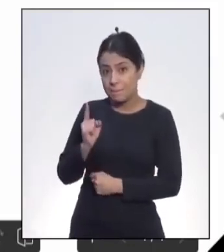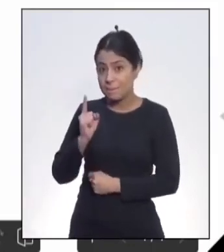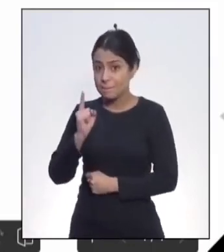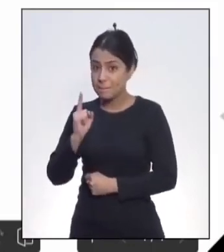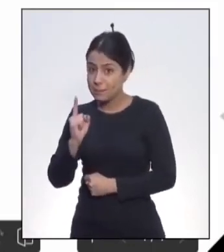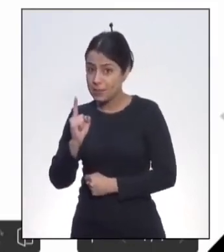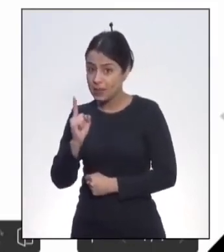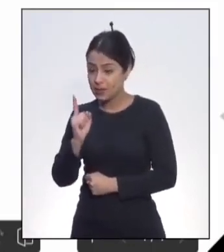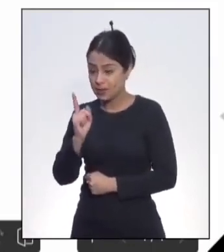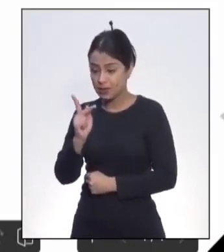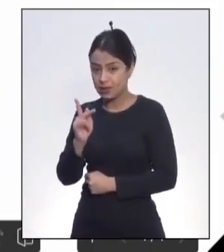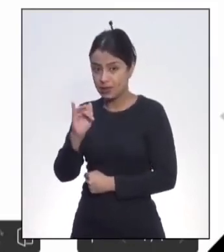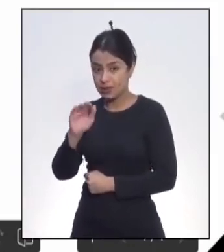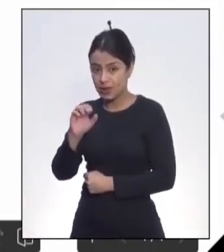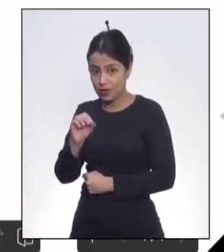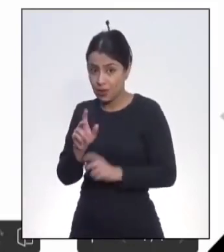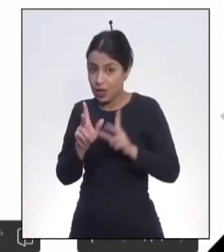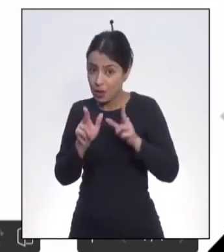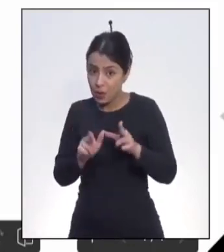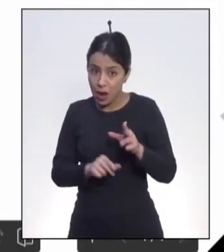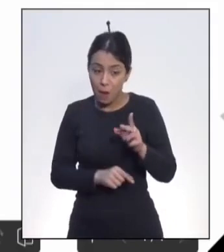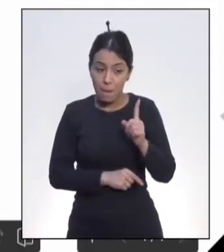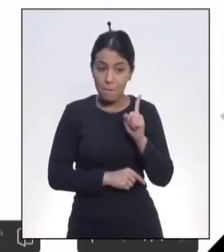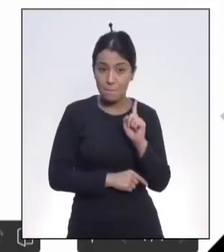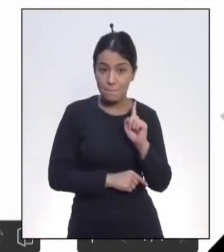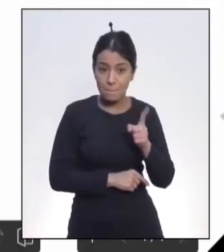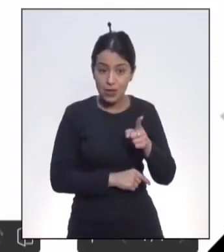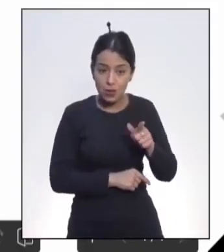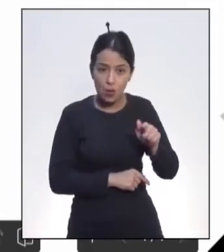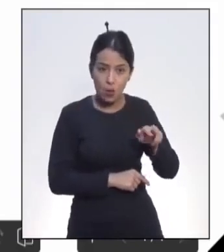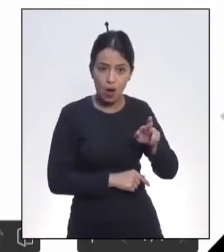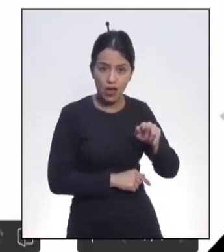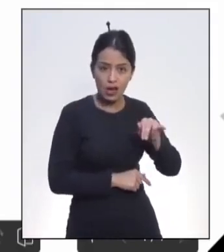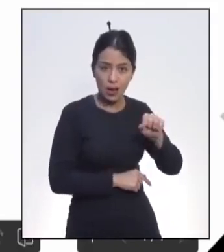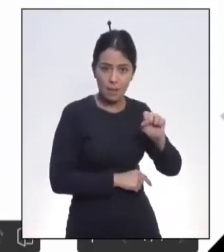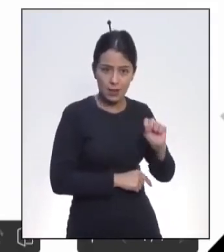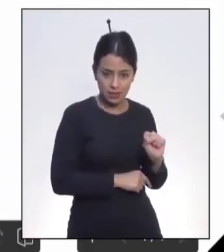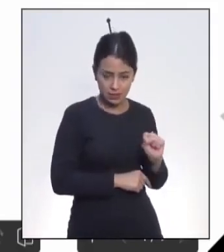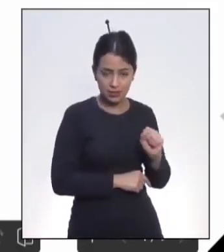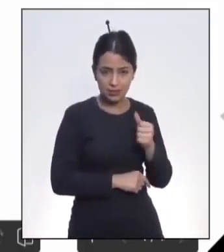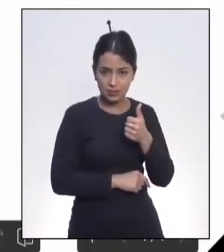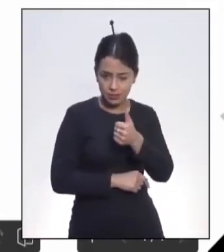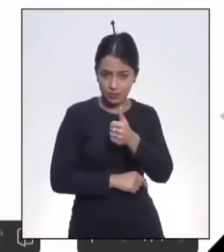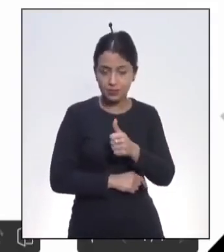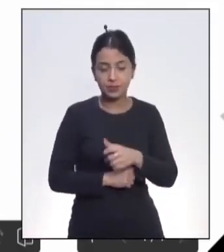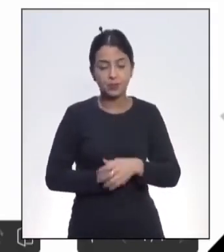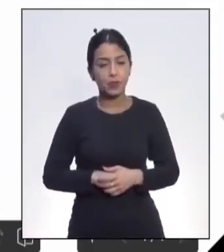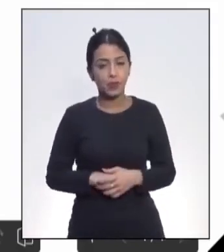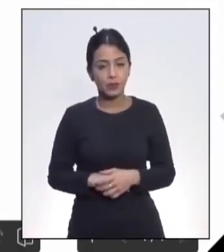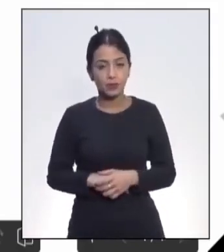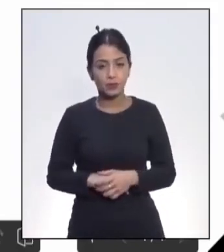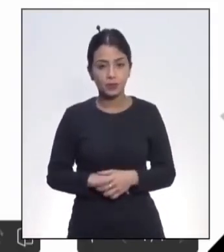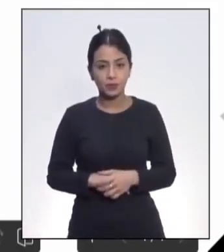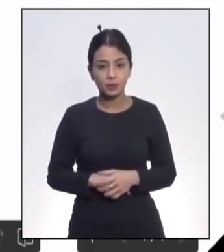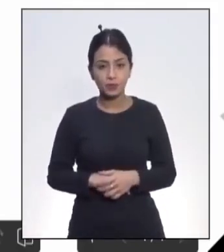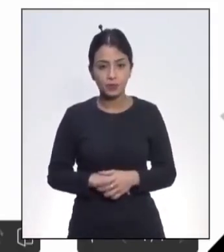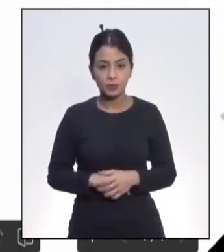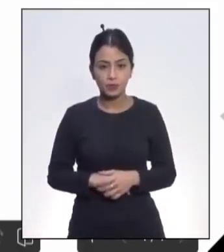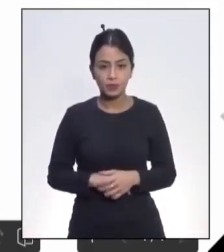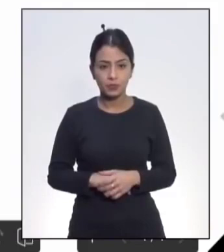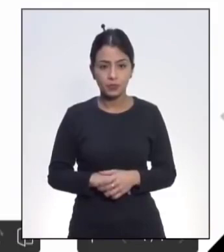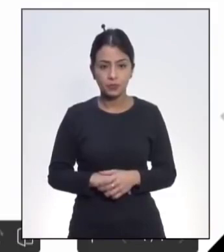500 gramas, e assim por diante. Tranquilo? Na sequência, a gente pode pensar assim, se eu tiver 2.000